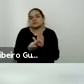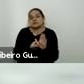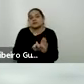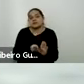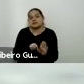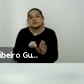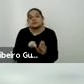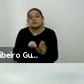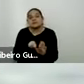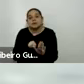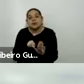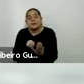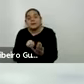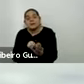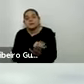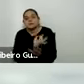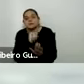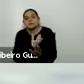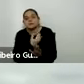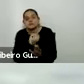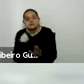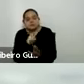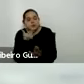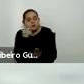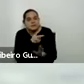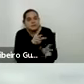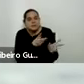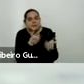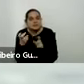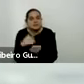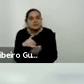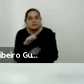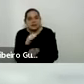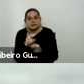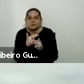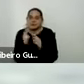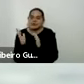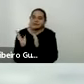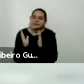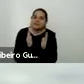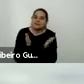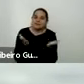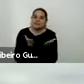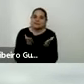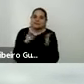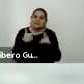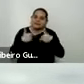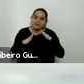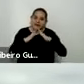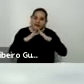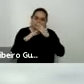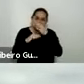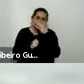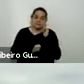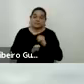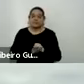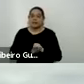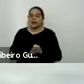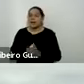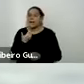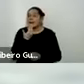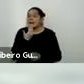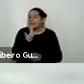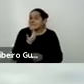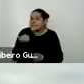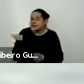essa fotografia aí com essas novas tendências que também nós estamos observando, né? Melhorar a visão